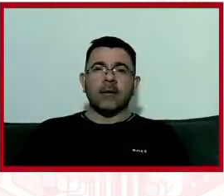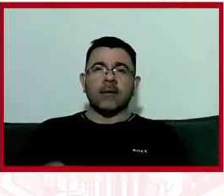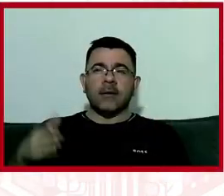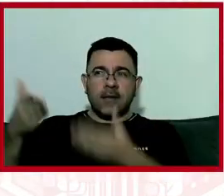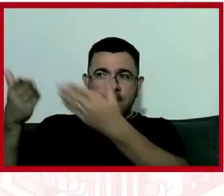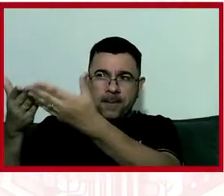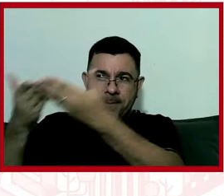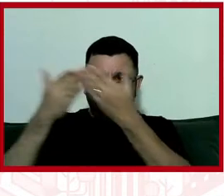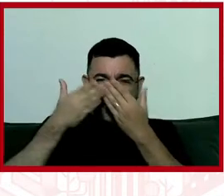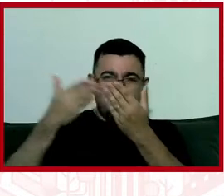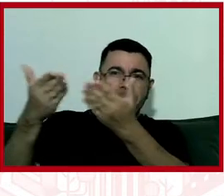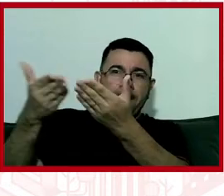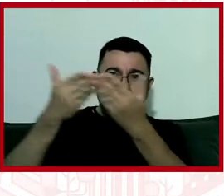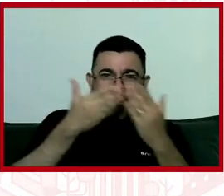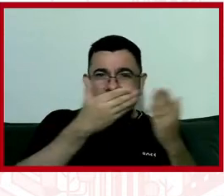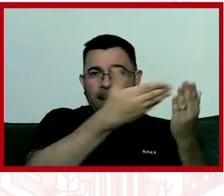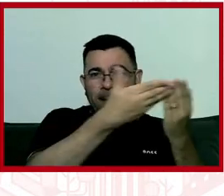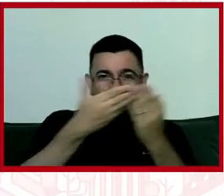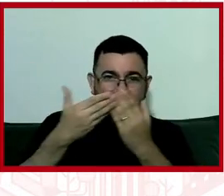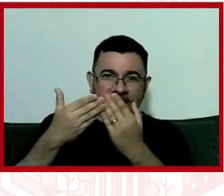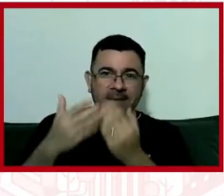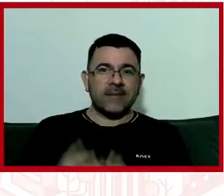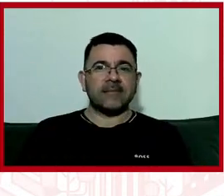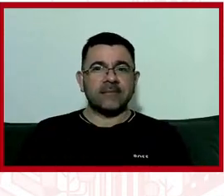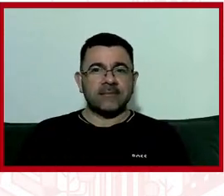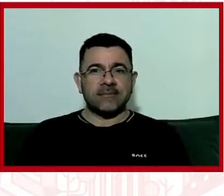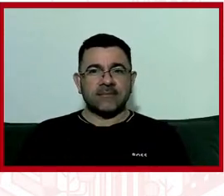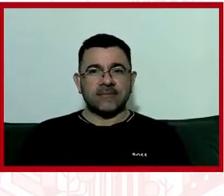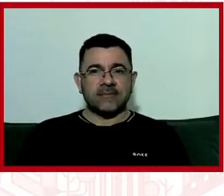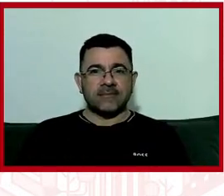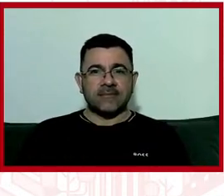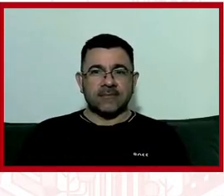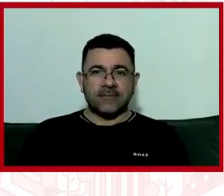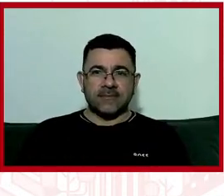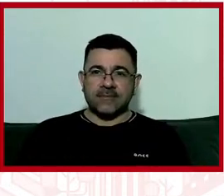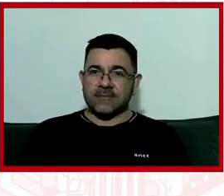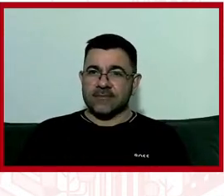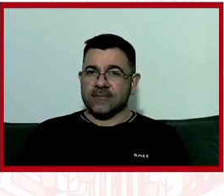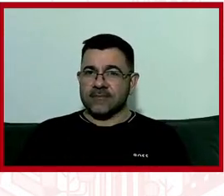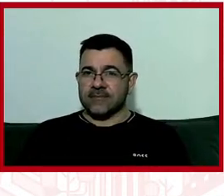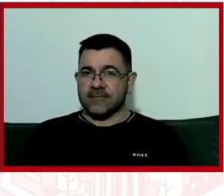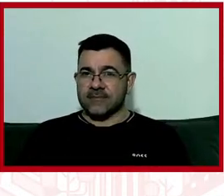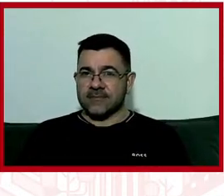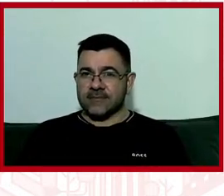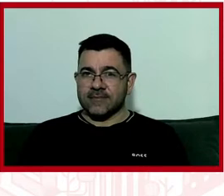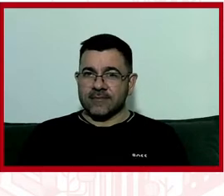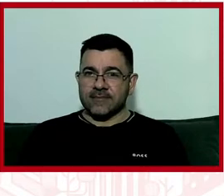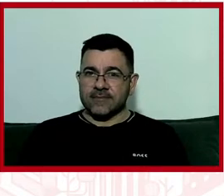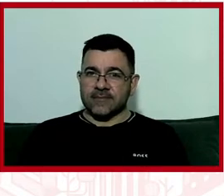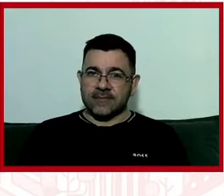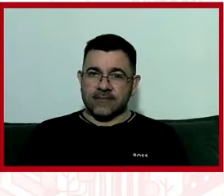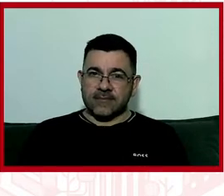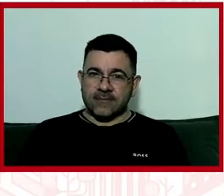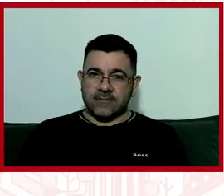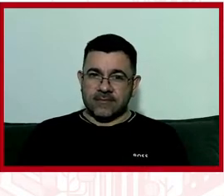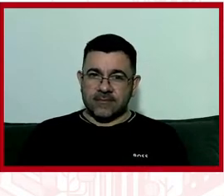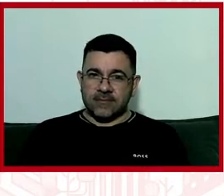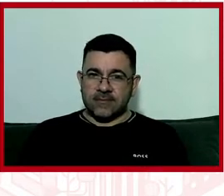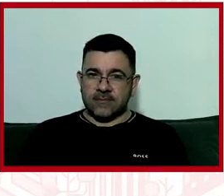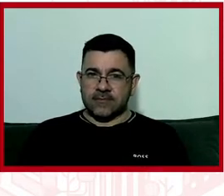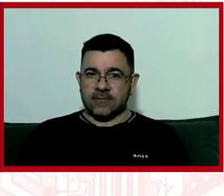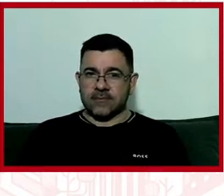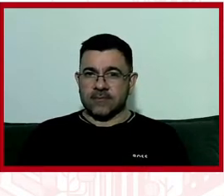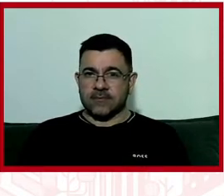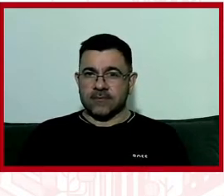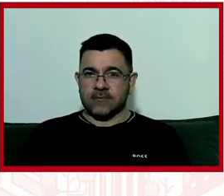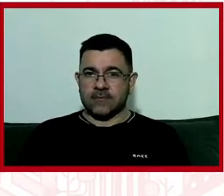né então eh eu acho que é isso também ajuda muito tá então de um time o Person ograma é muito importante não